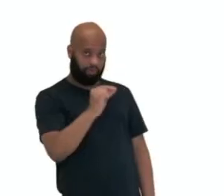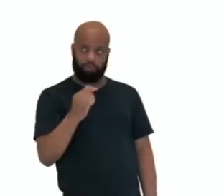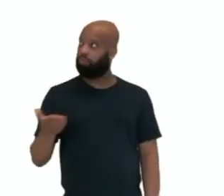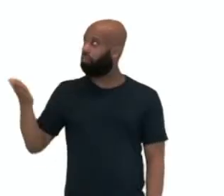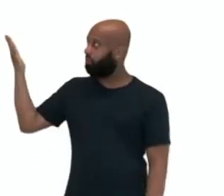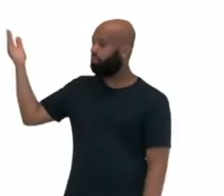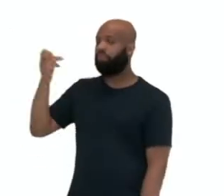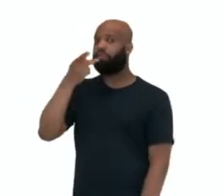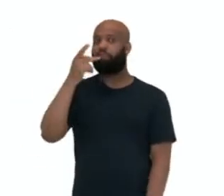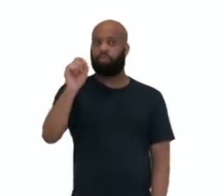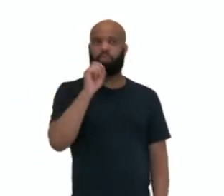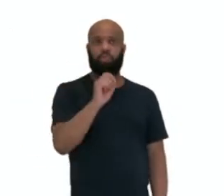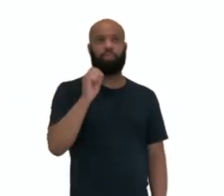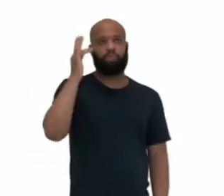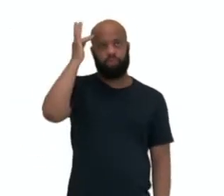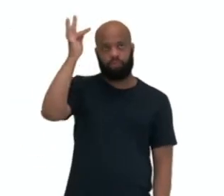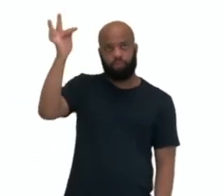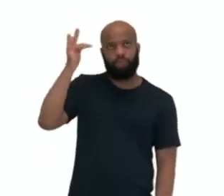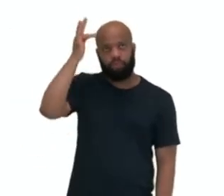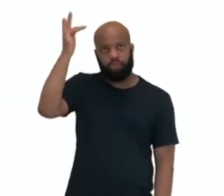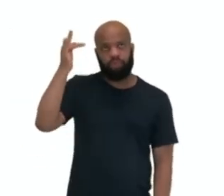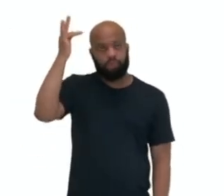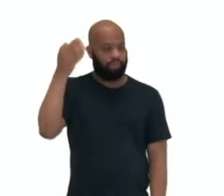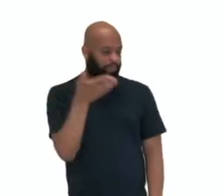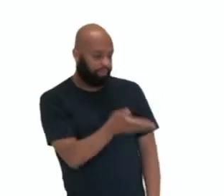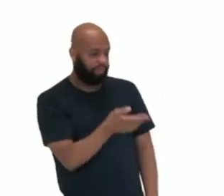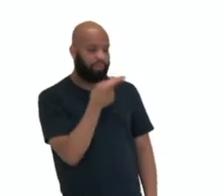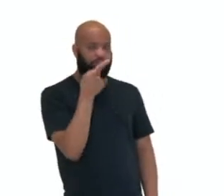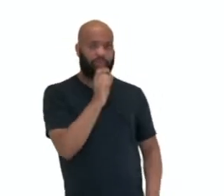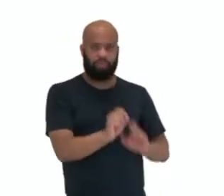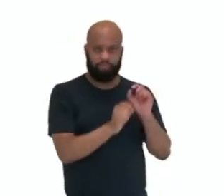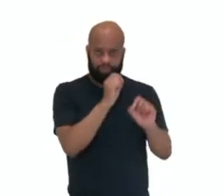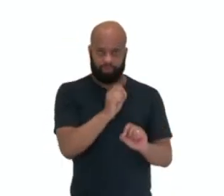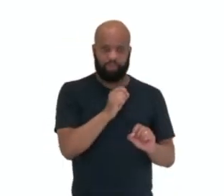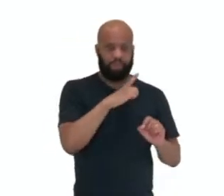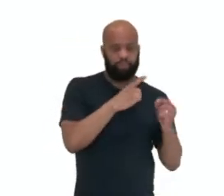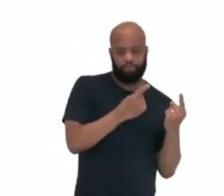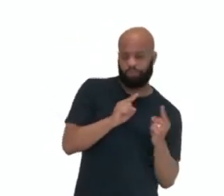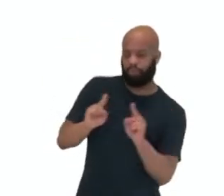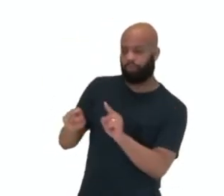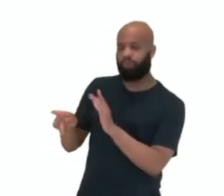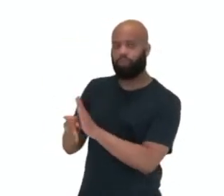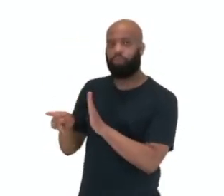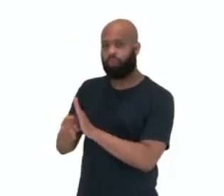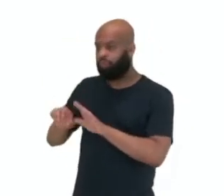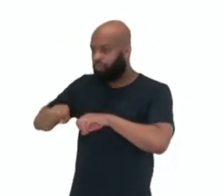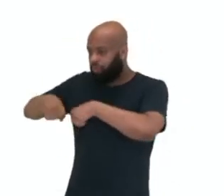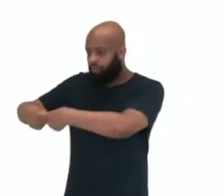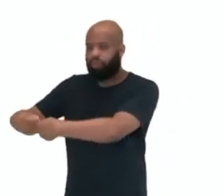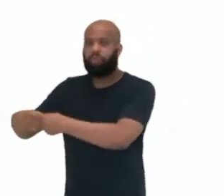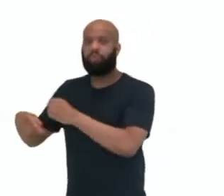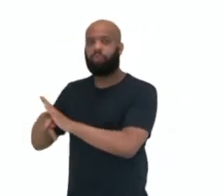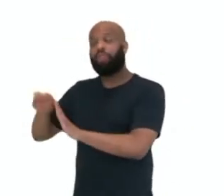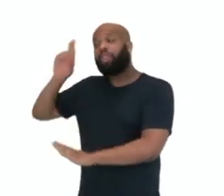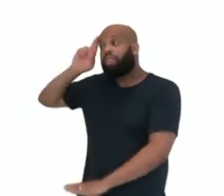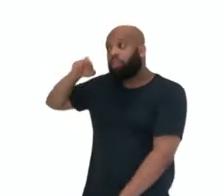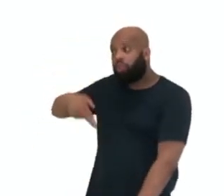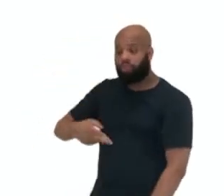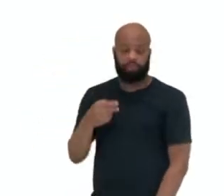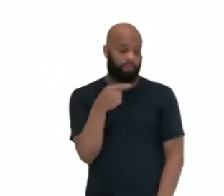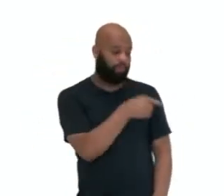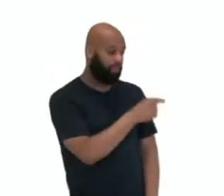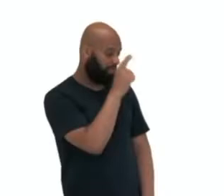seguinte: o filósofo empirista John Locke cria uma teoria oposta à tese racionalista. Para ele, então,